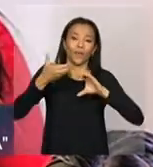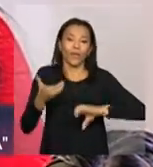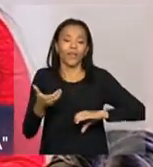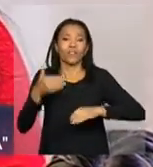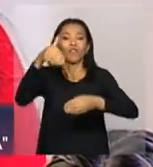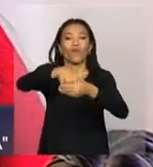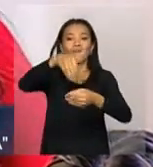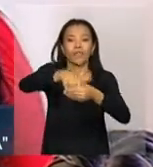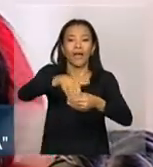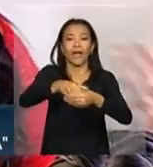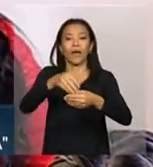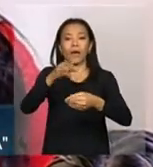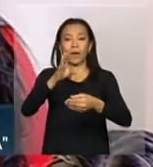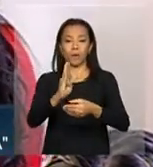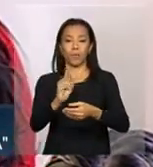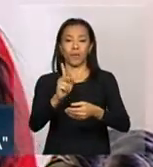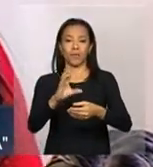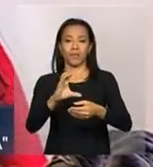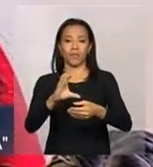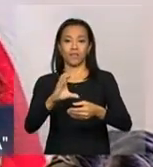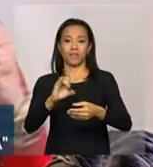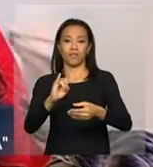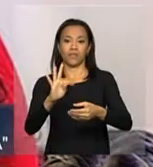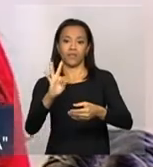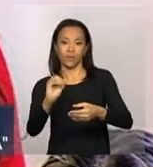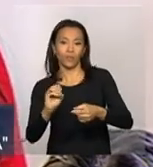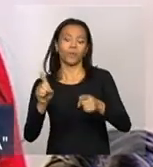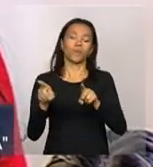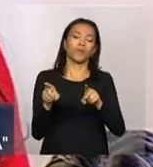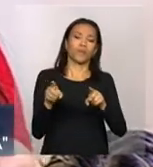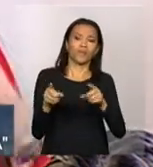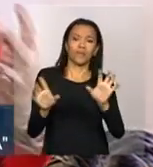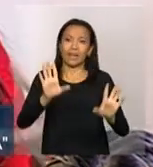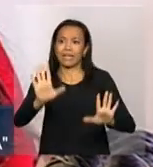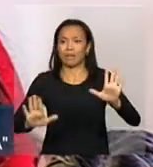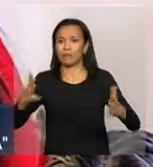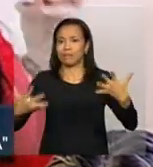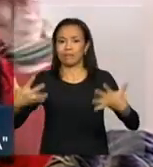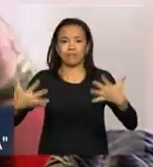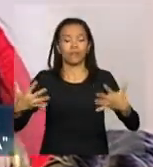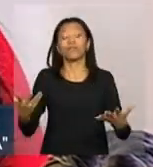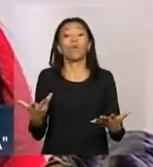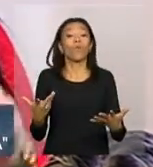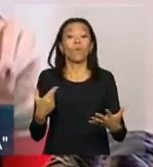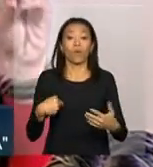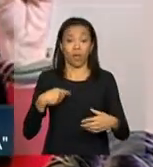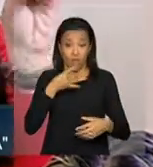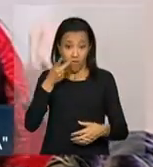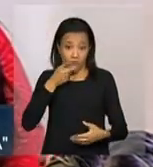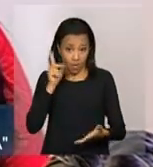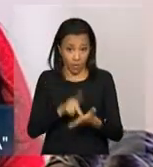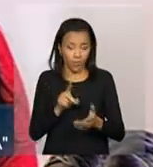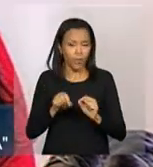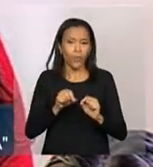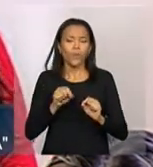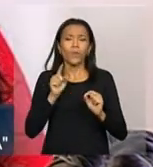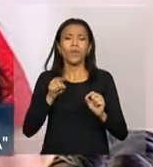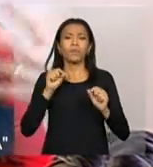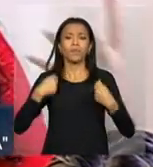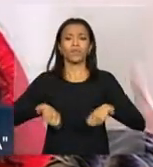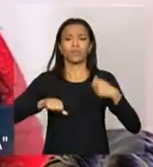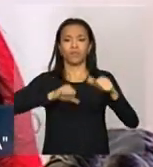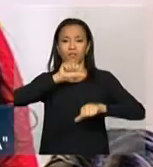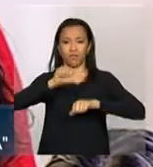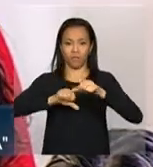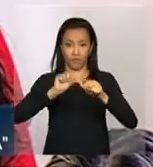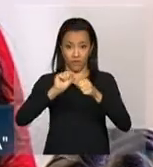votar plebiscito, governo também tentando empurrar o plebiscito. E, a respeito disso, então, concretamente, o que deve ser feito